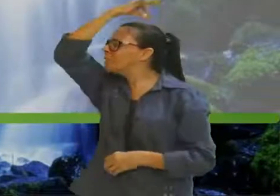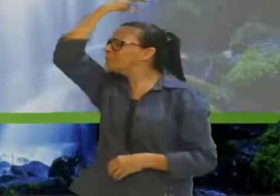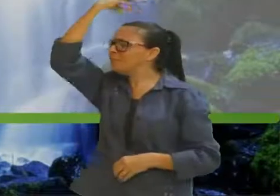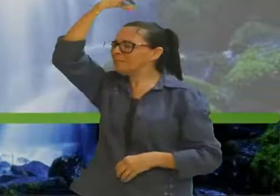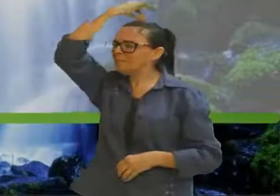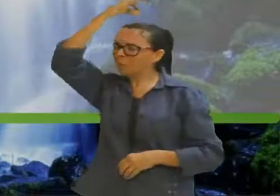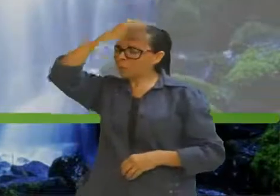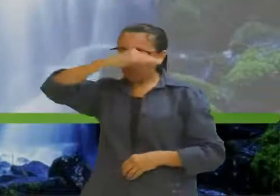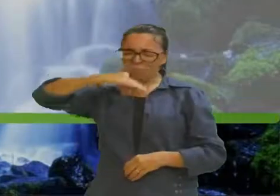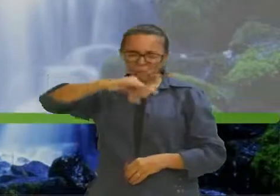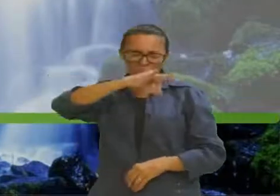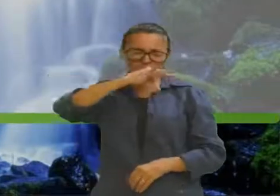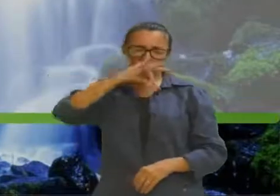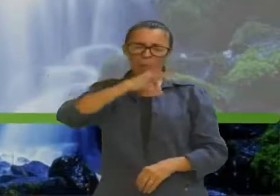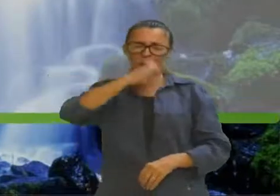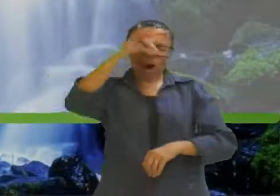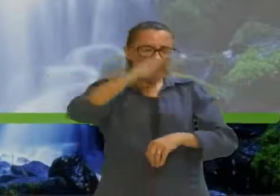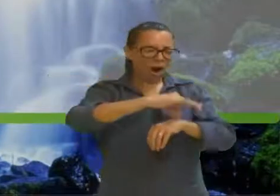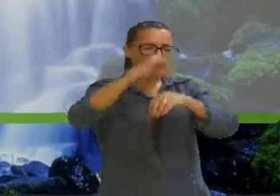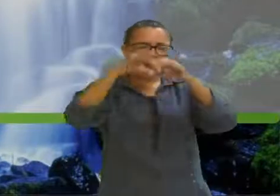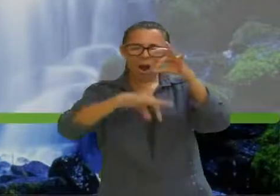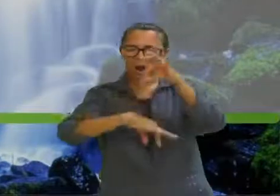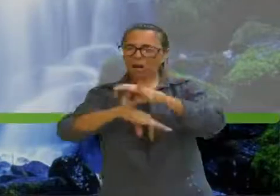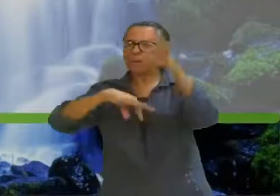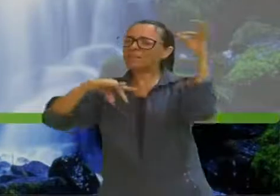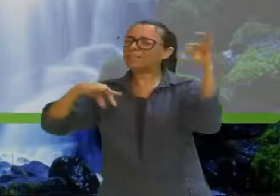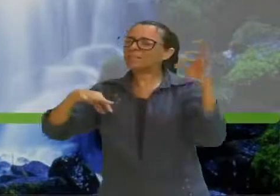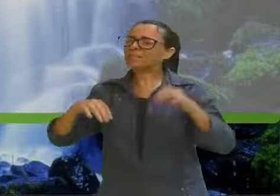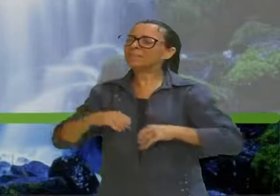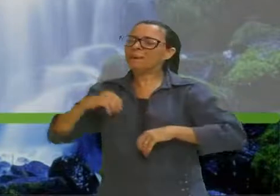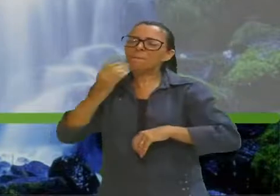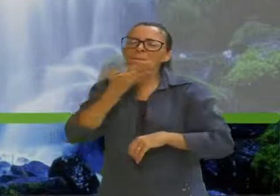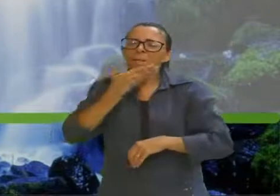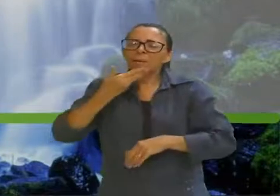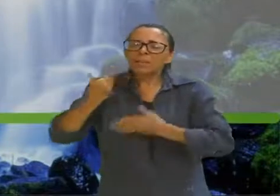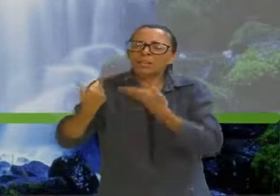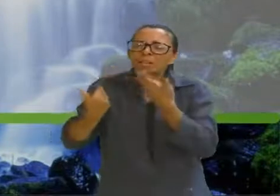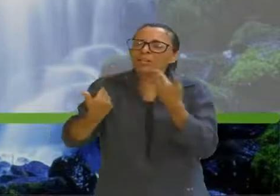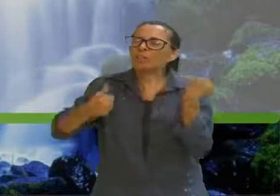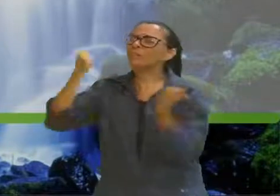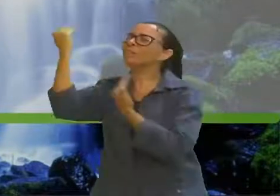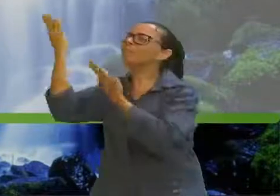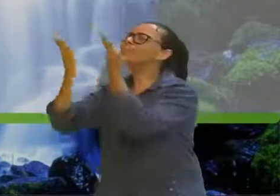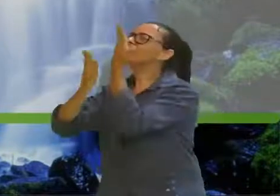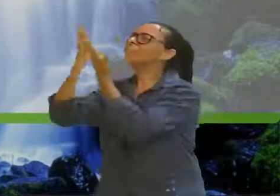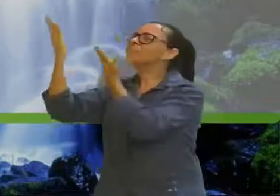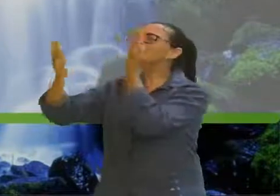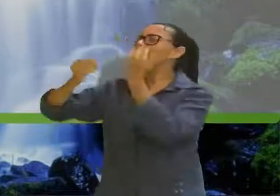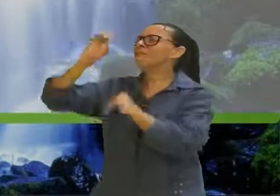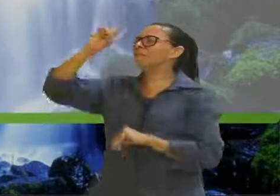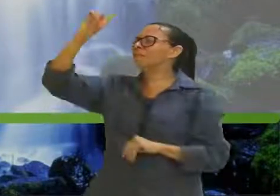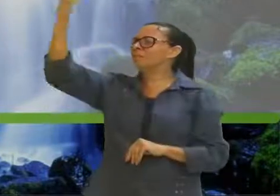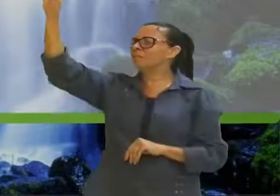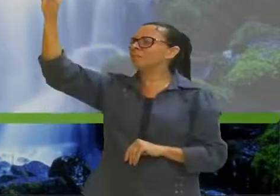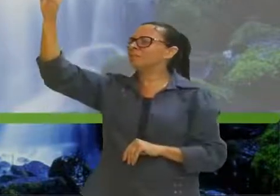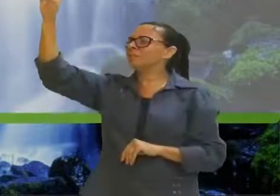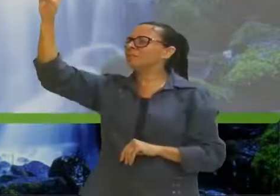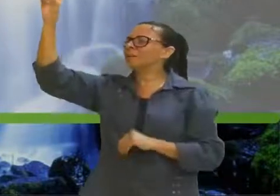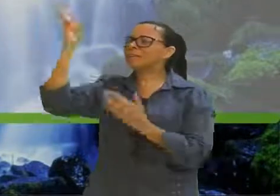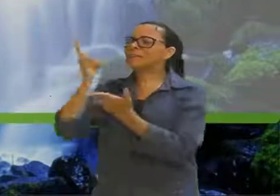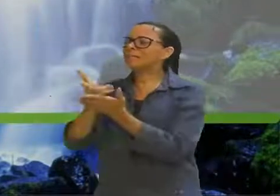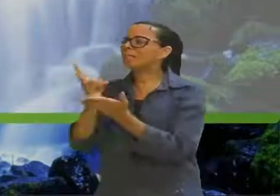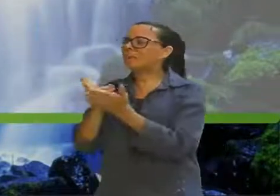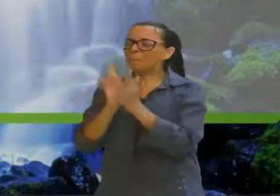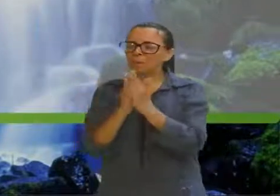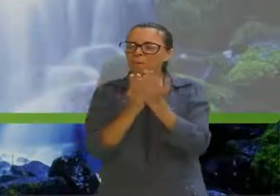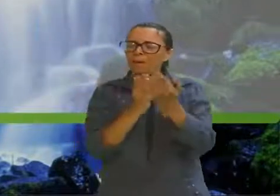para despertarmos, para que nós possamos buscar a sua vontade, a sua palavra a cada dia, a